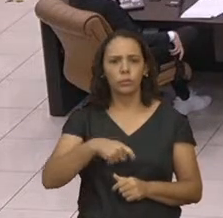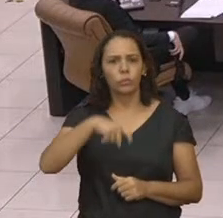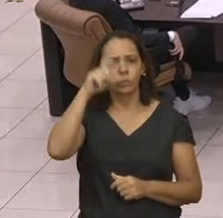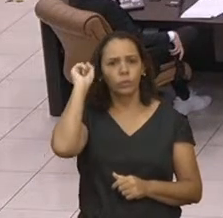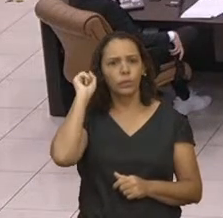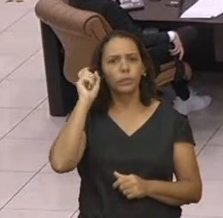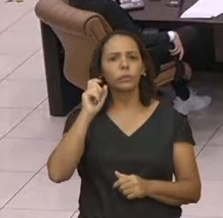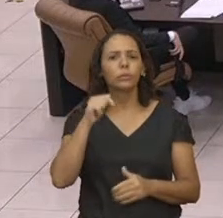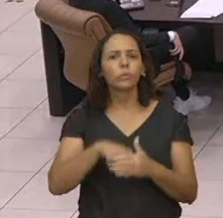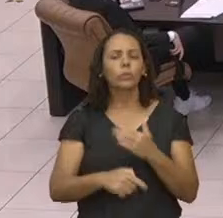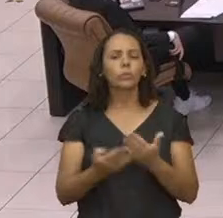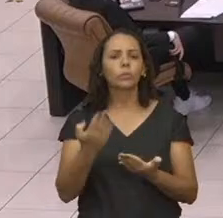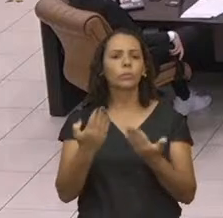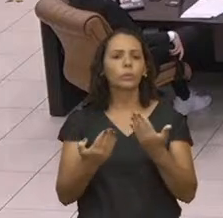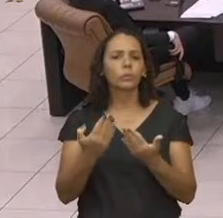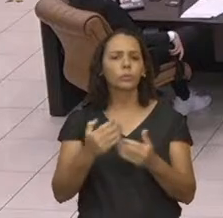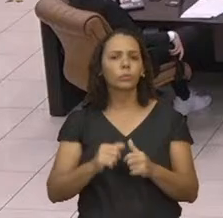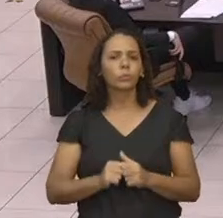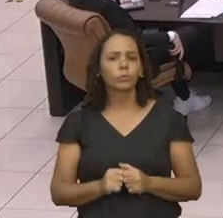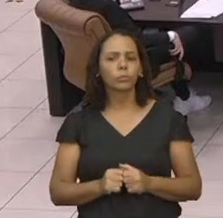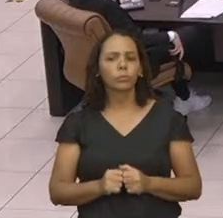Almeida.